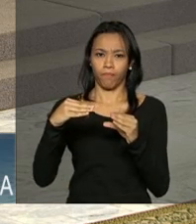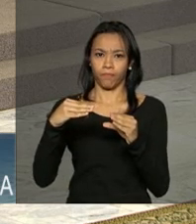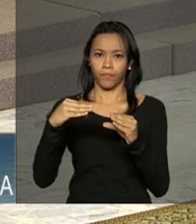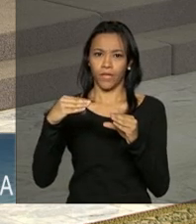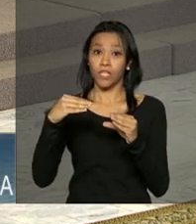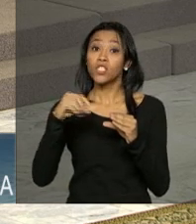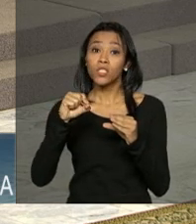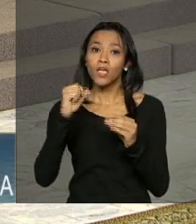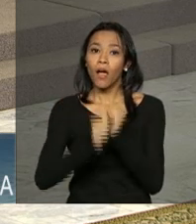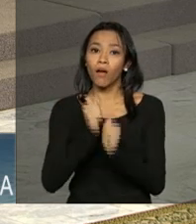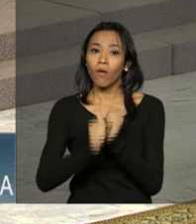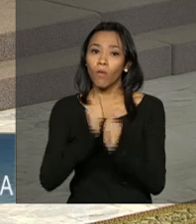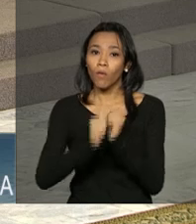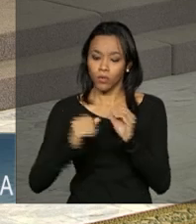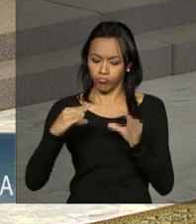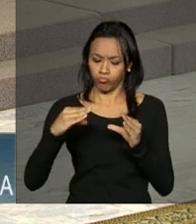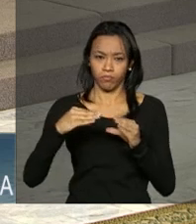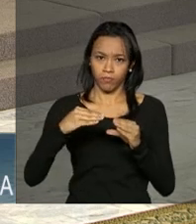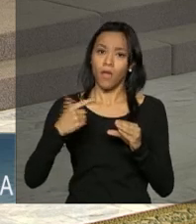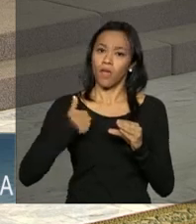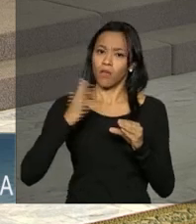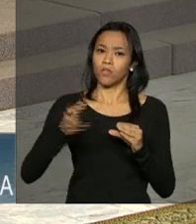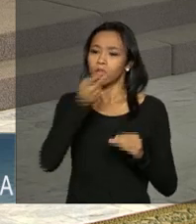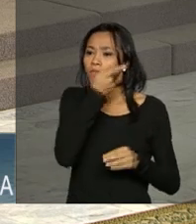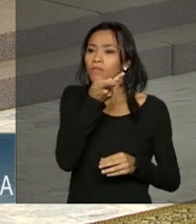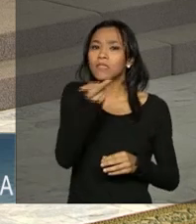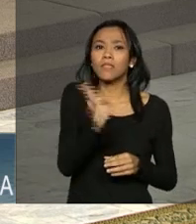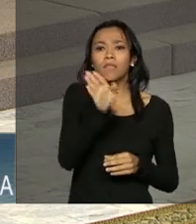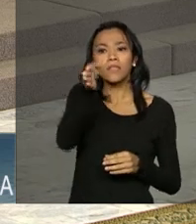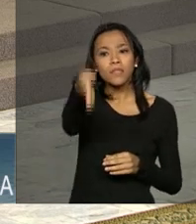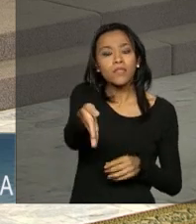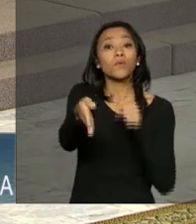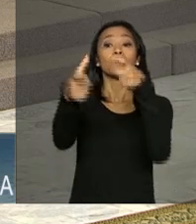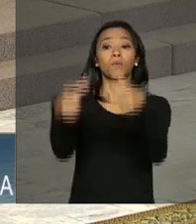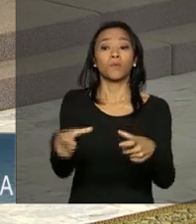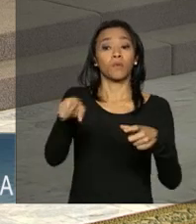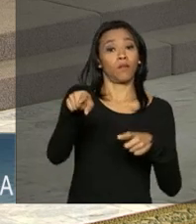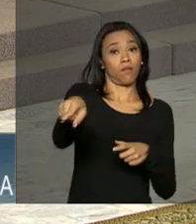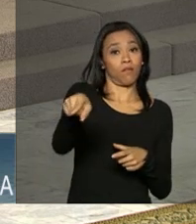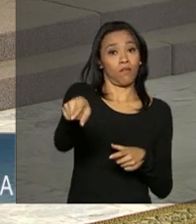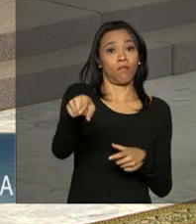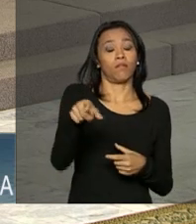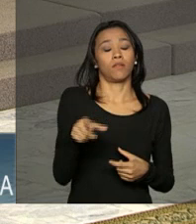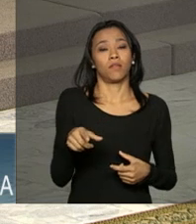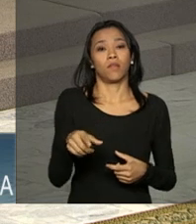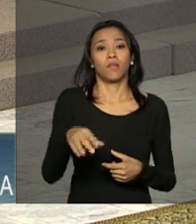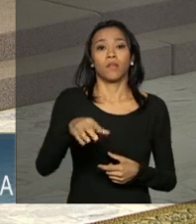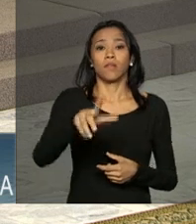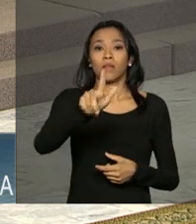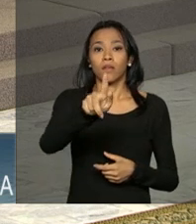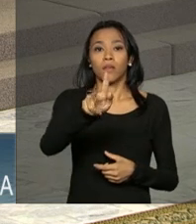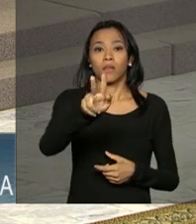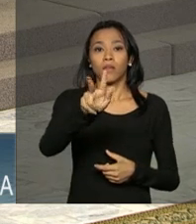de arroz. Eu visitei a unidade lá em Guaíba, no